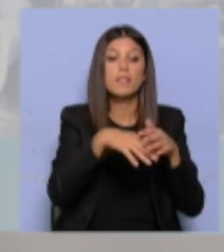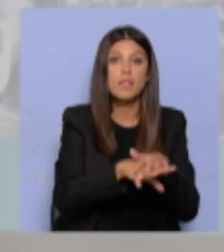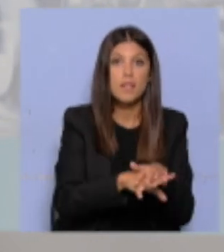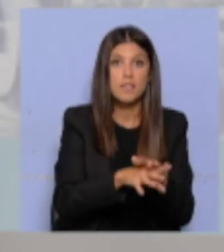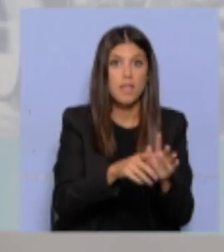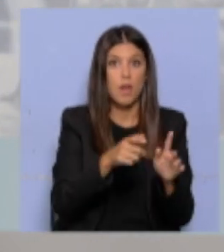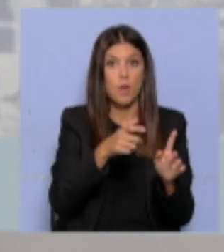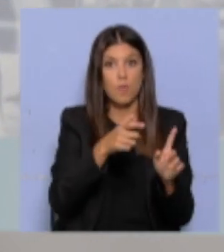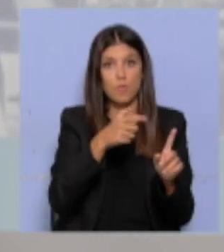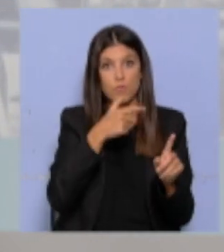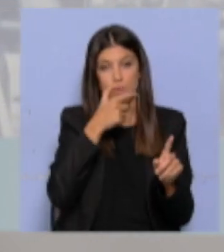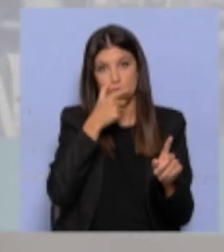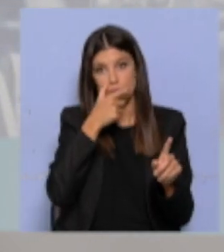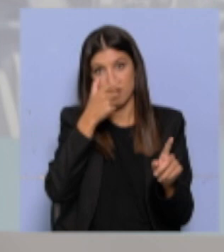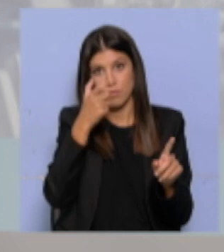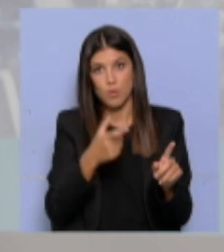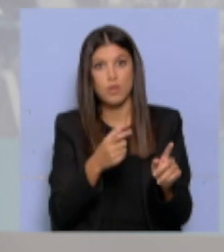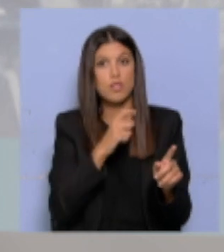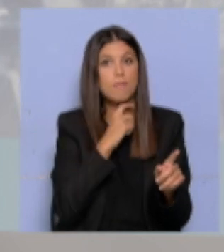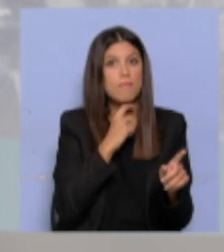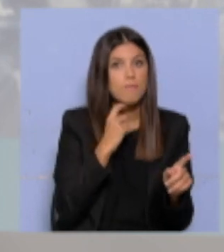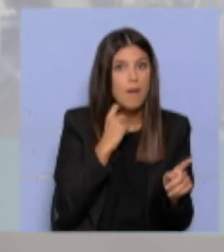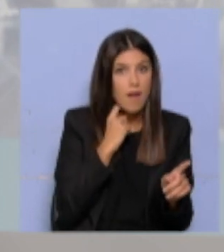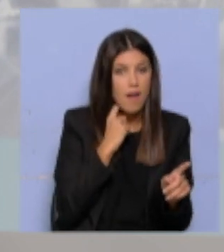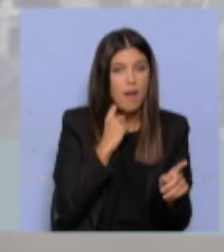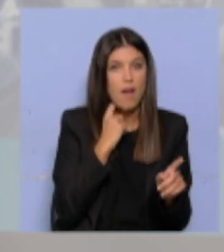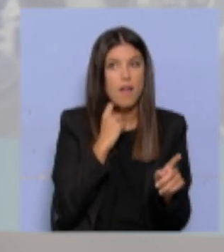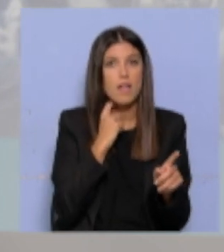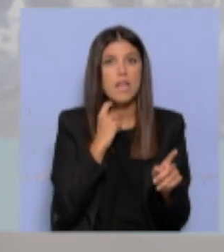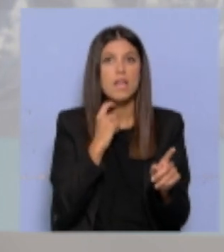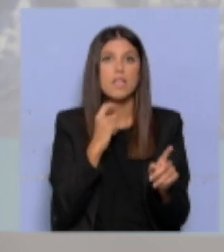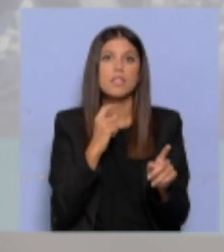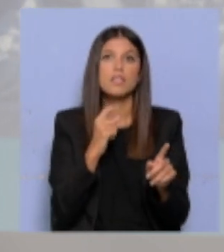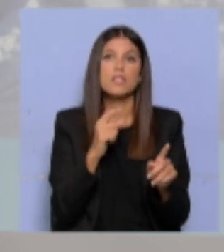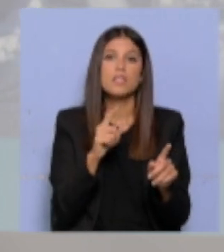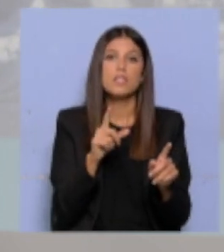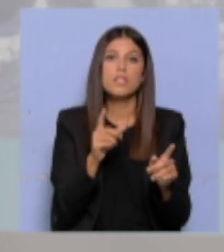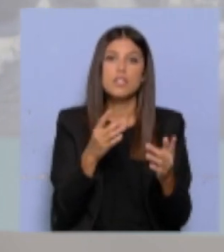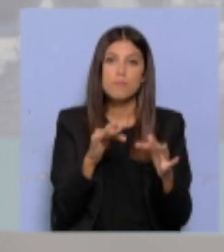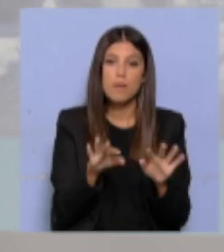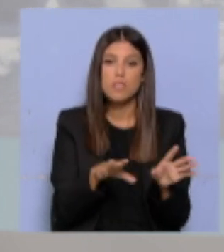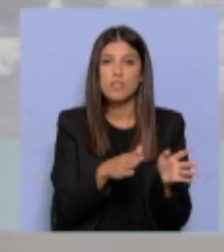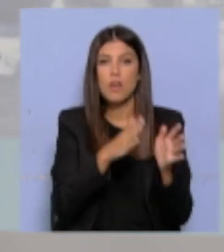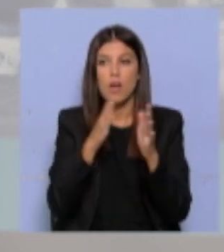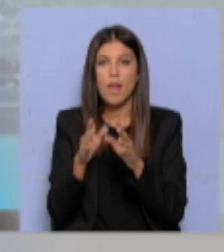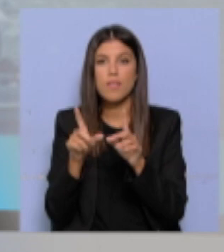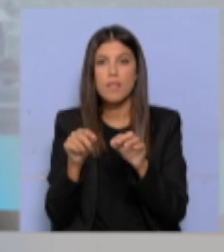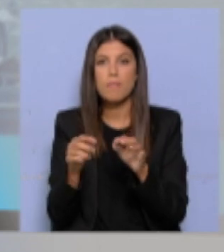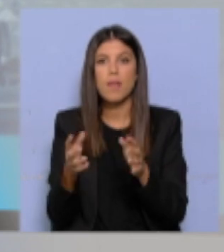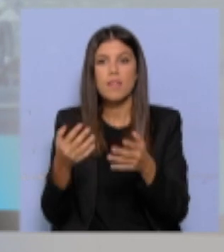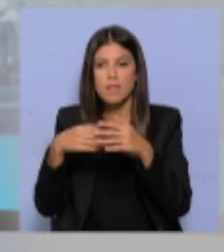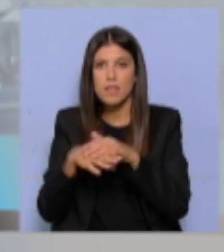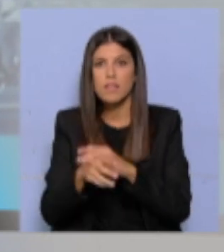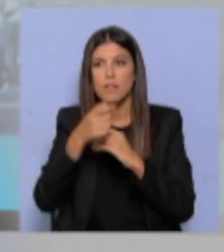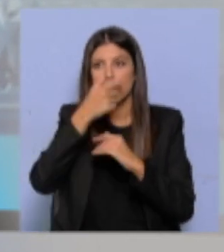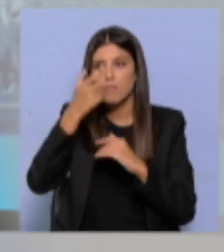padres e consagrados ou consagradas, não só por parte desses, mas por parte dos leigos, e não só por